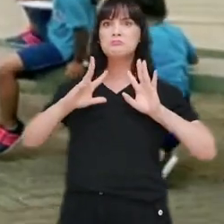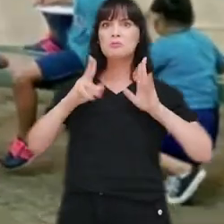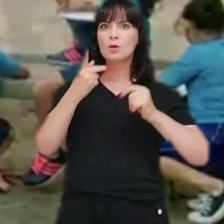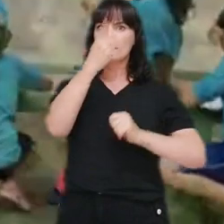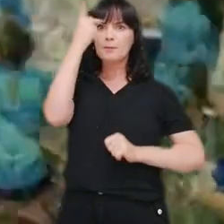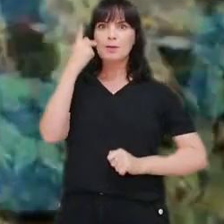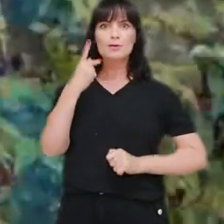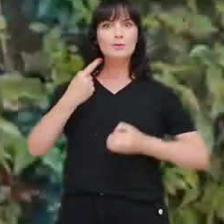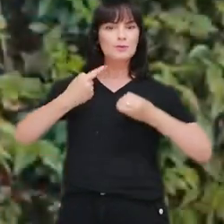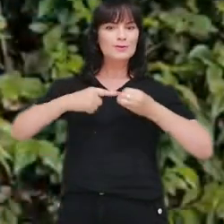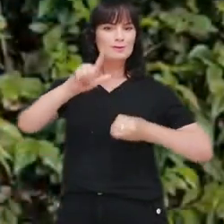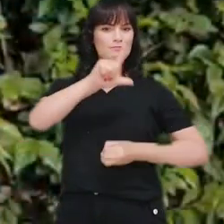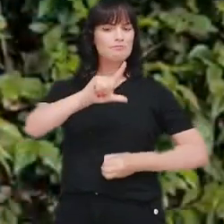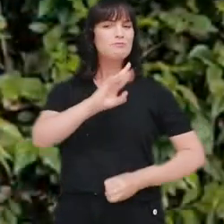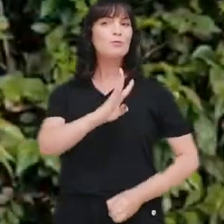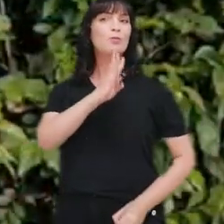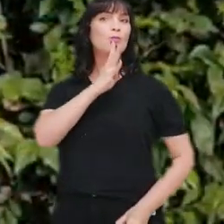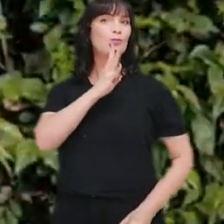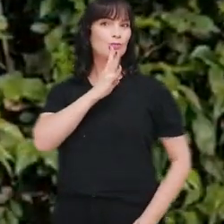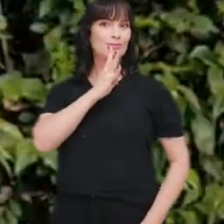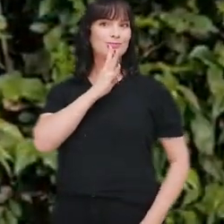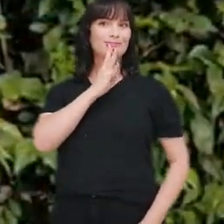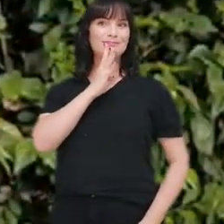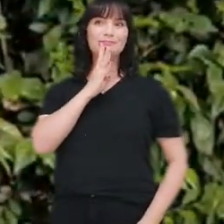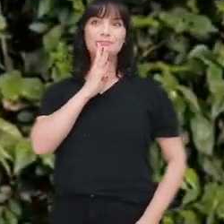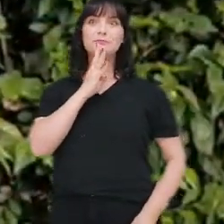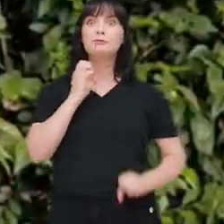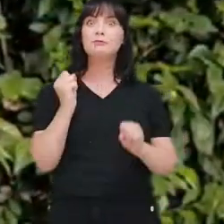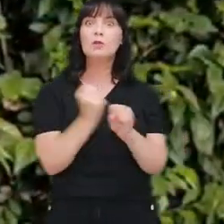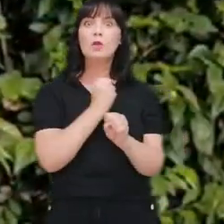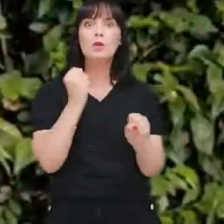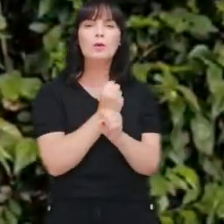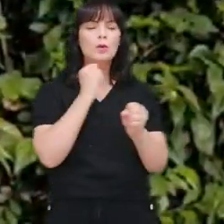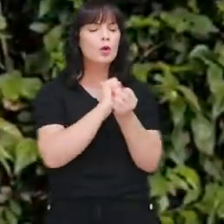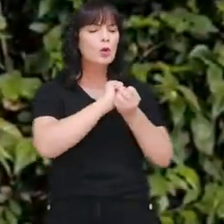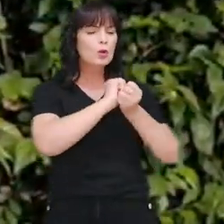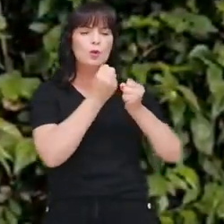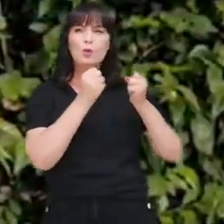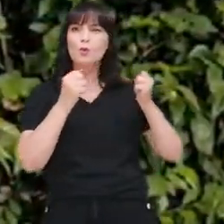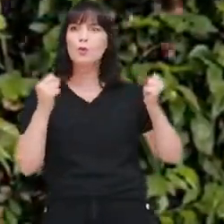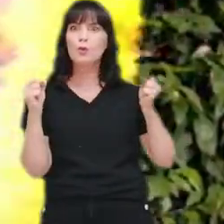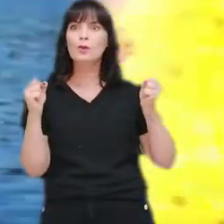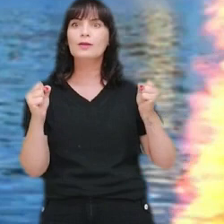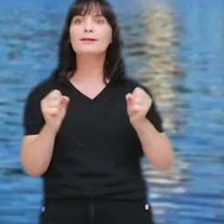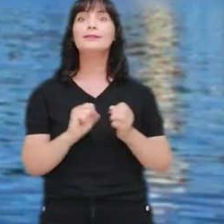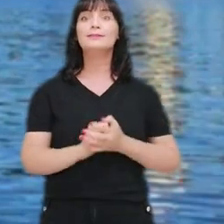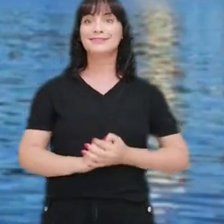todos os londrinenses. The Acoustic Shell é gigante, teacher!